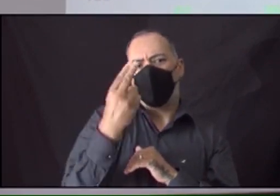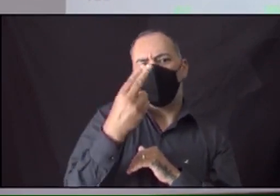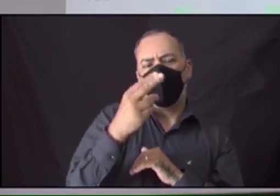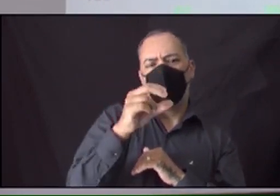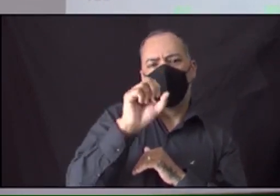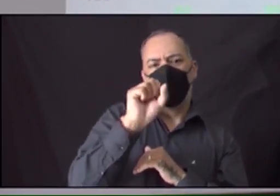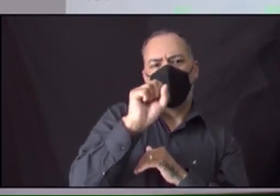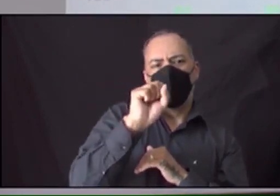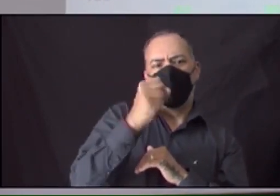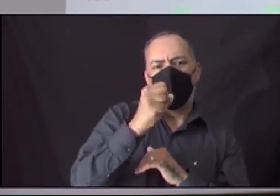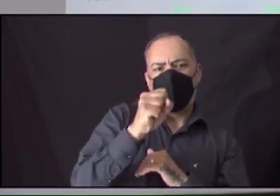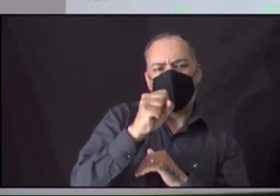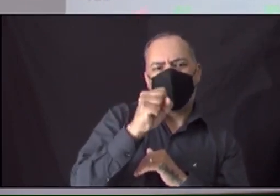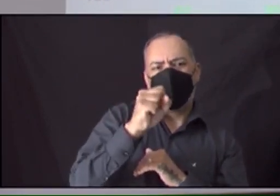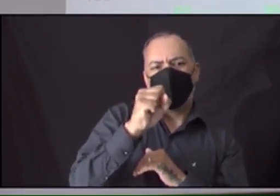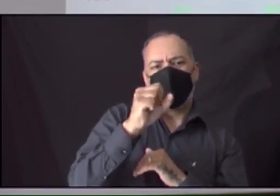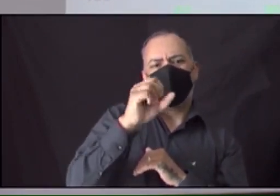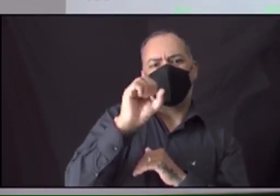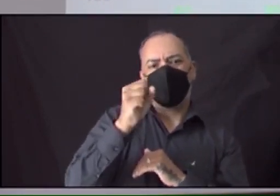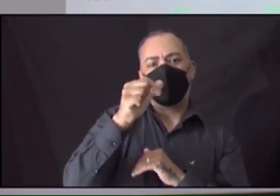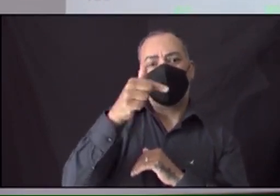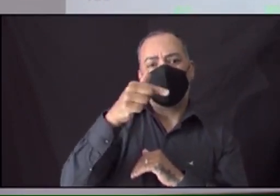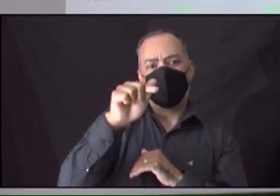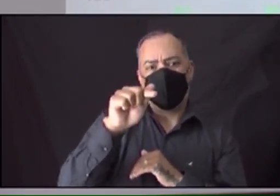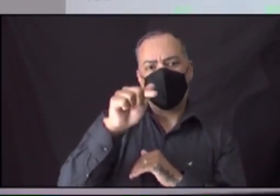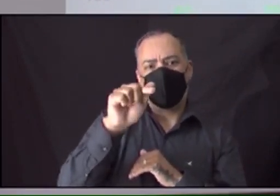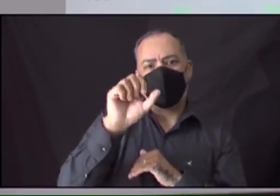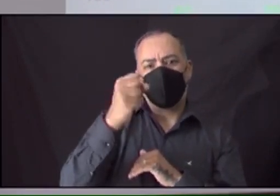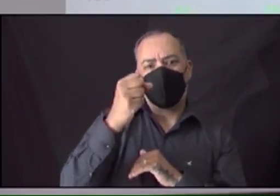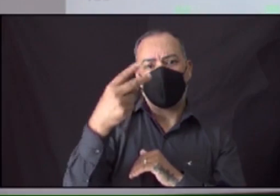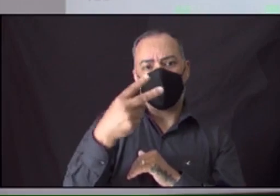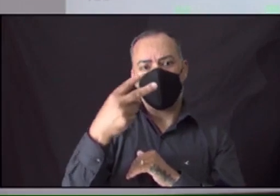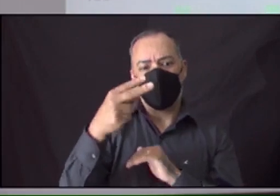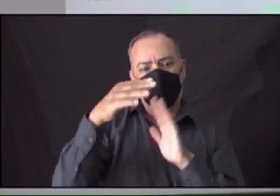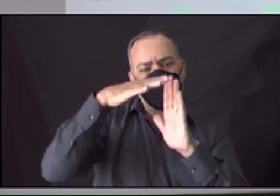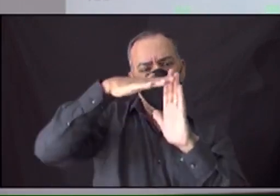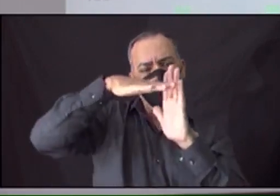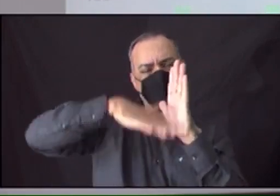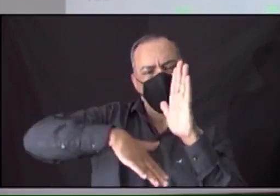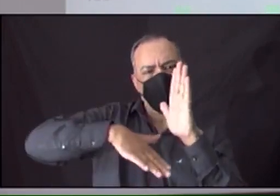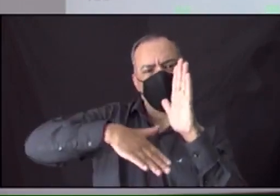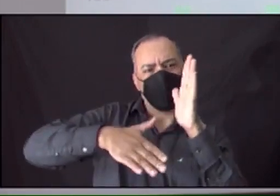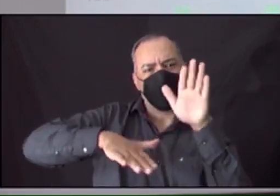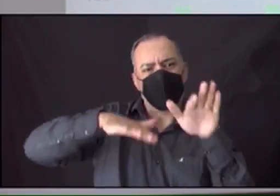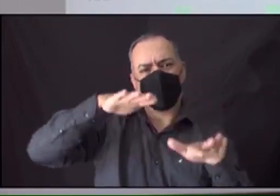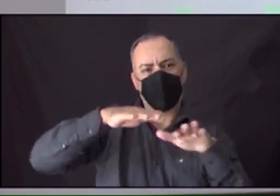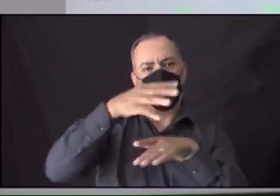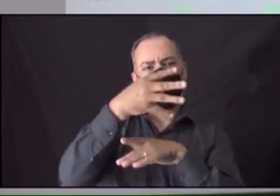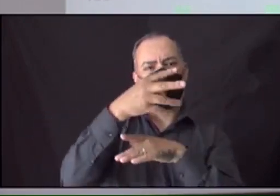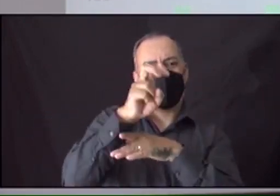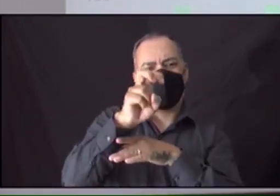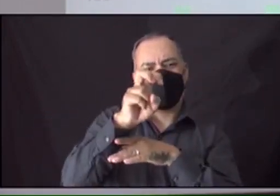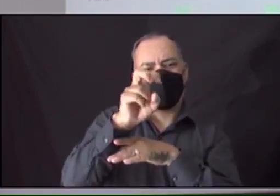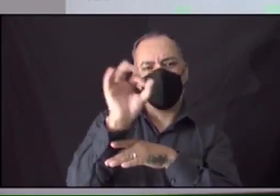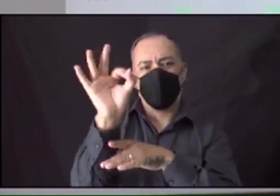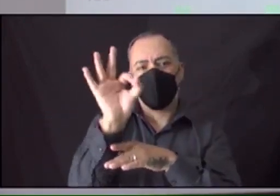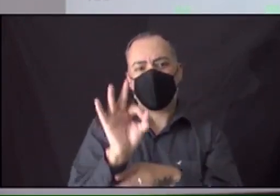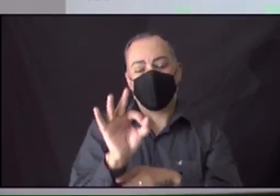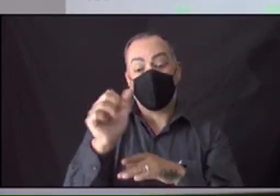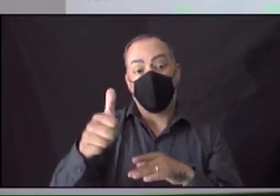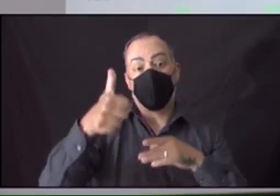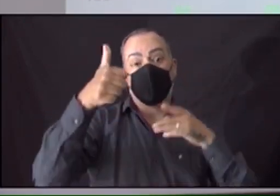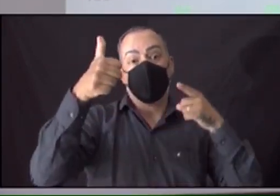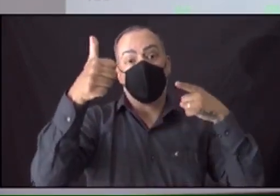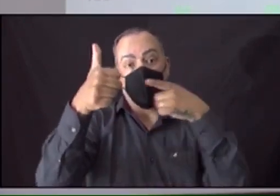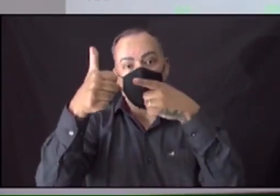38,84% e 17,92%. Mas, fora isso, a nossa média ela fica em 45% da taxa de positividade.